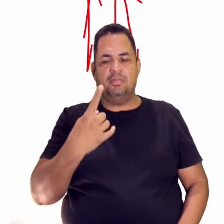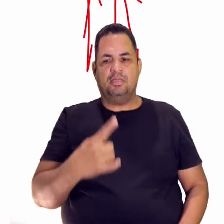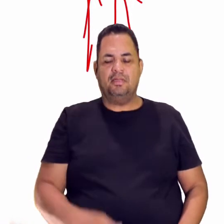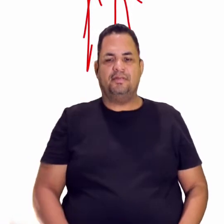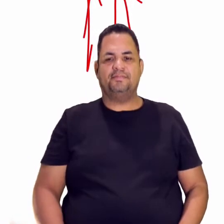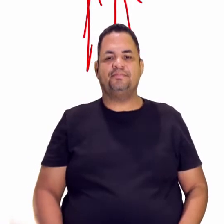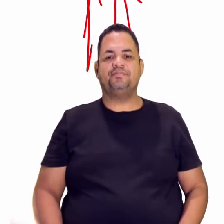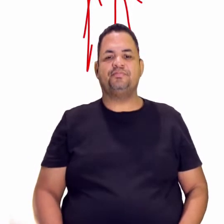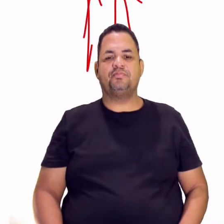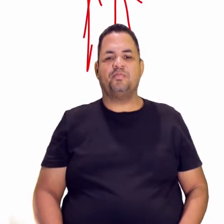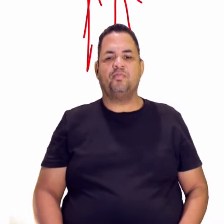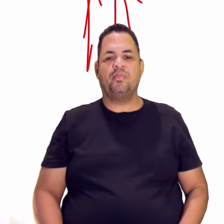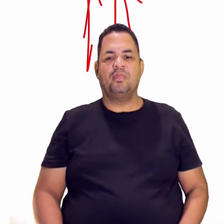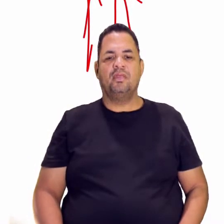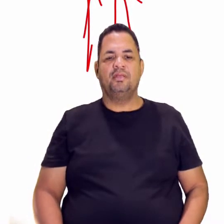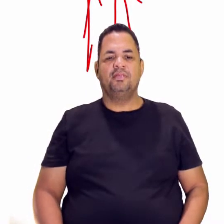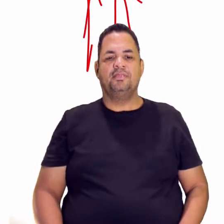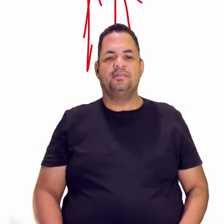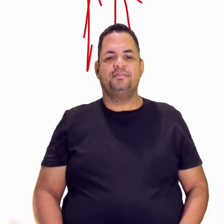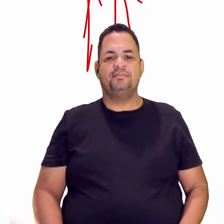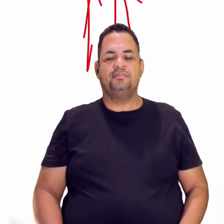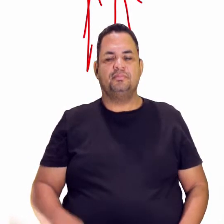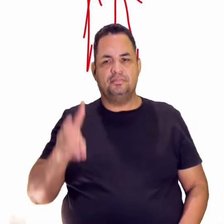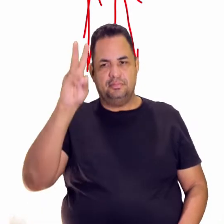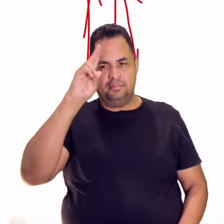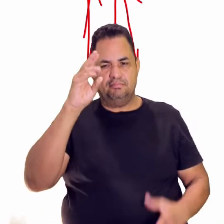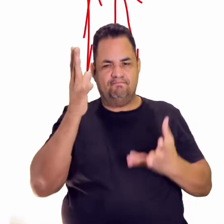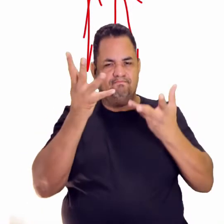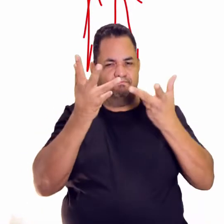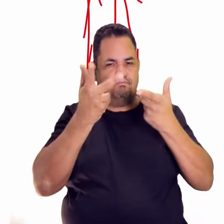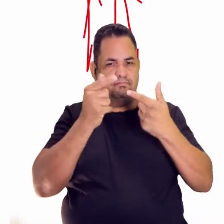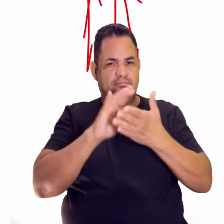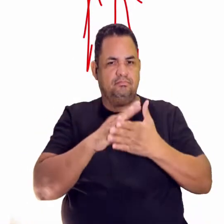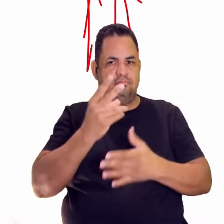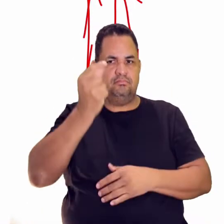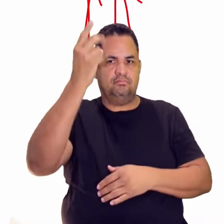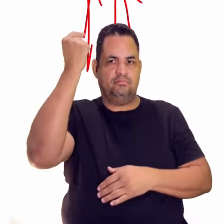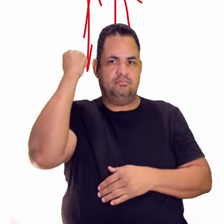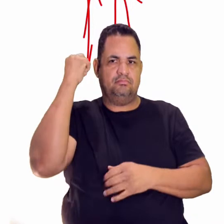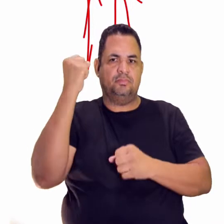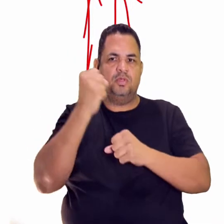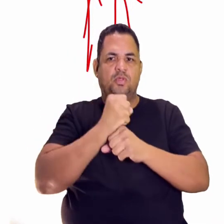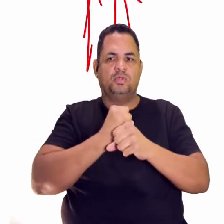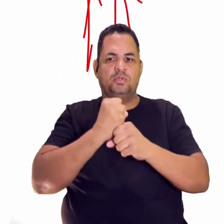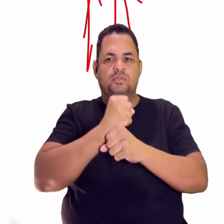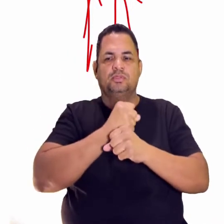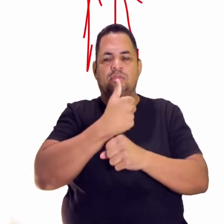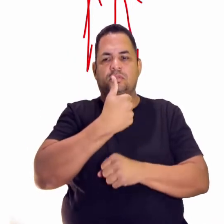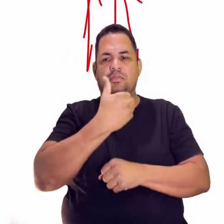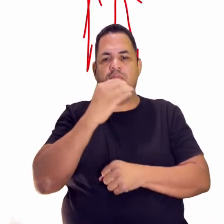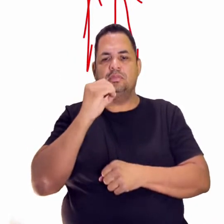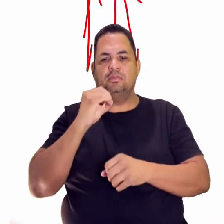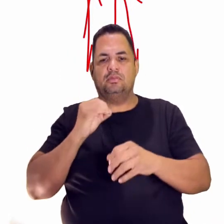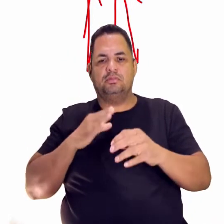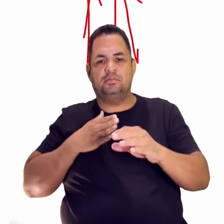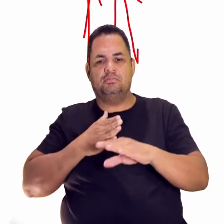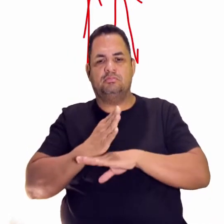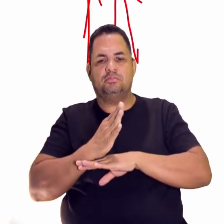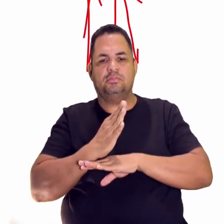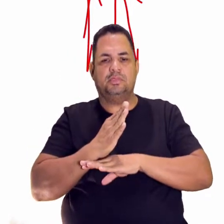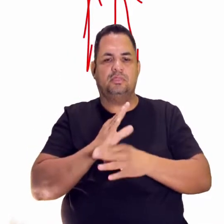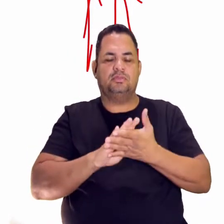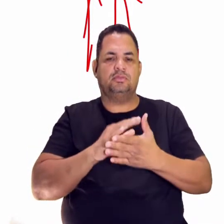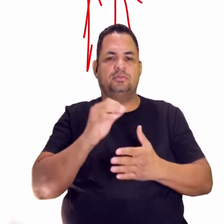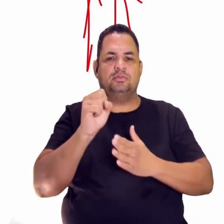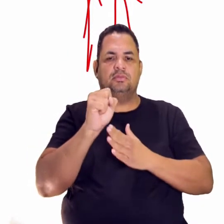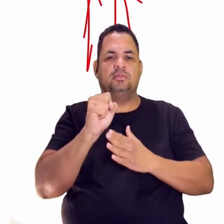ver assim, essa história fantástica que vem lá dos anos 60 e atravessou até os anos 80,